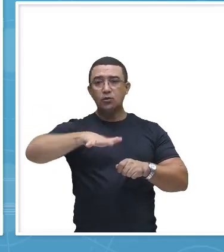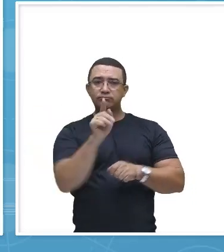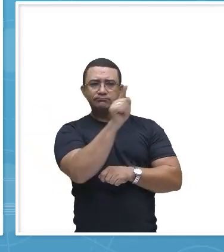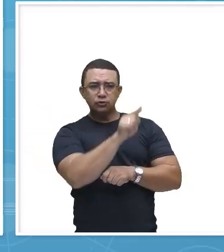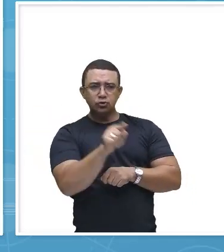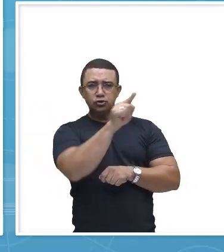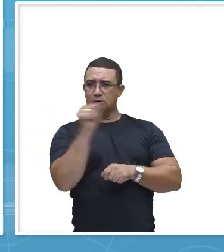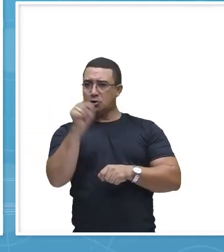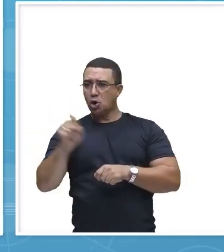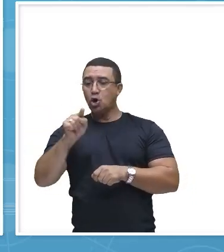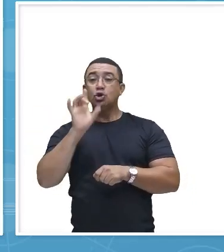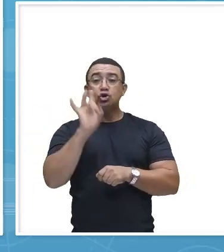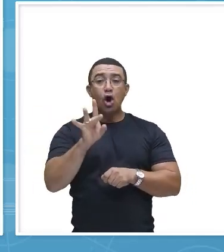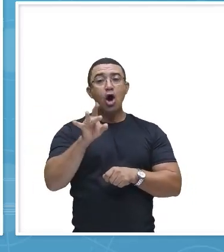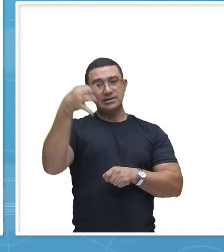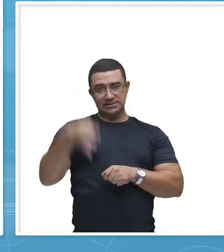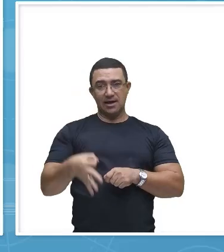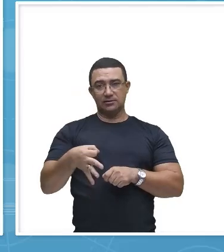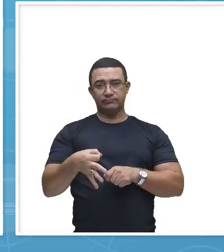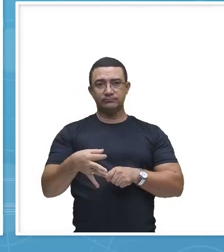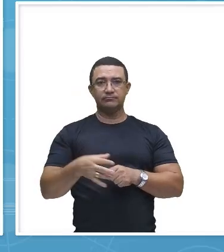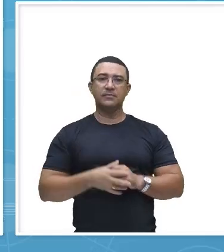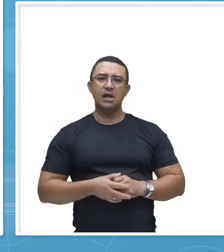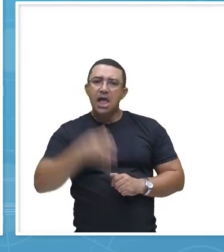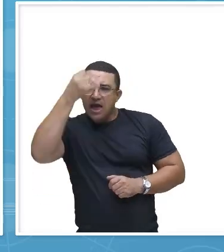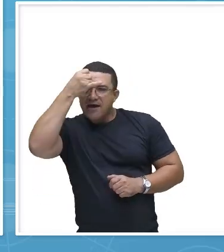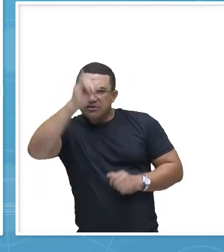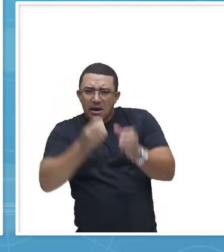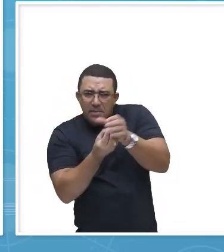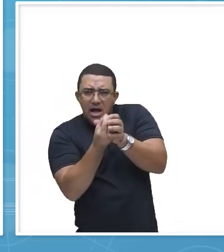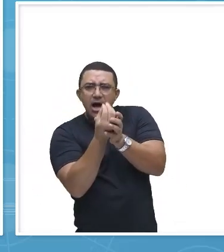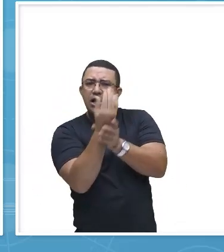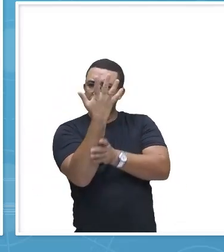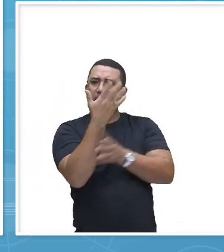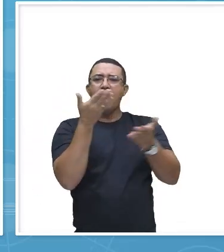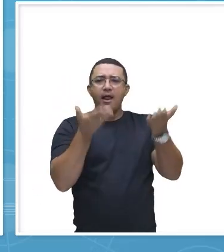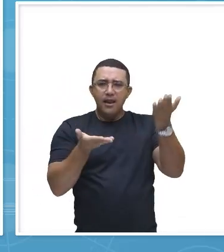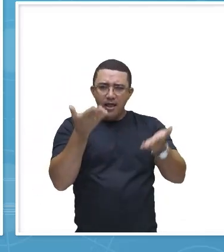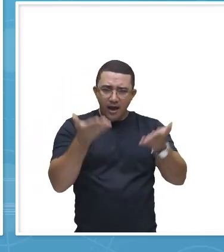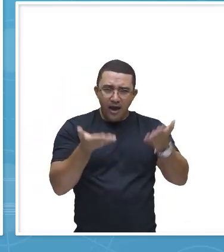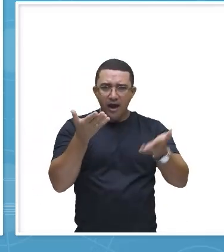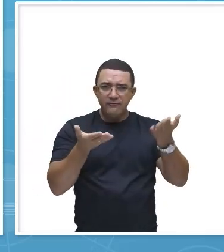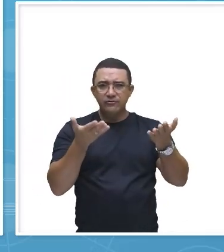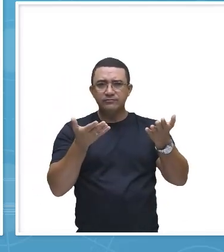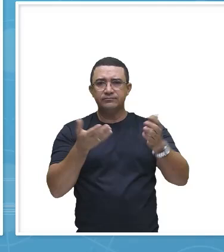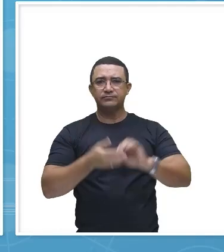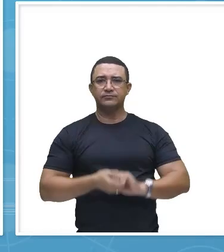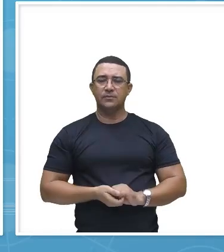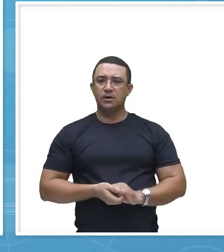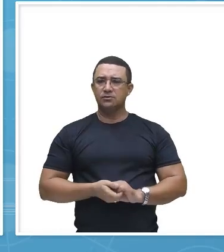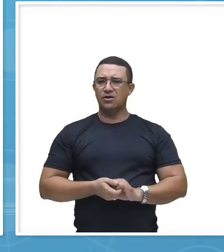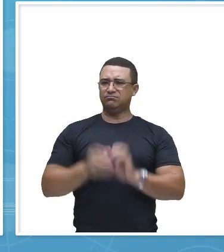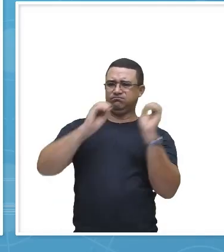opções corretas, tá bom? Evitar plantação de plantas mais leves e mais profundas como bambu, jogar lixo